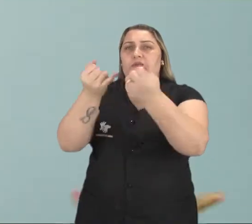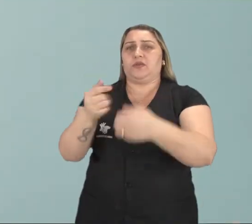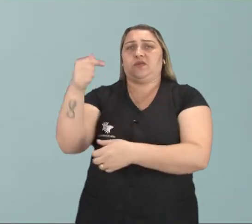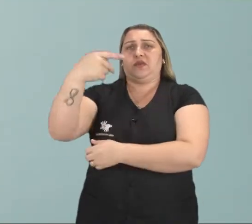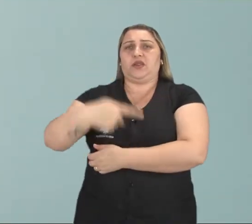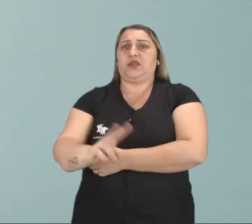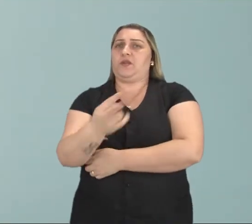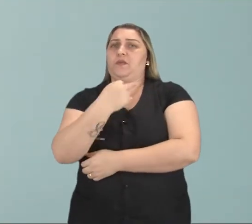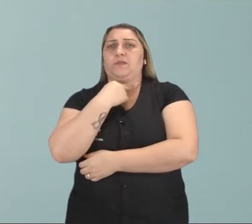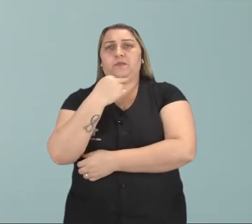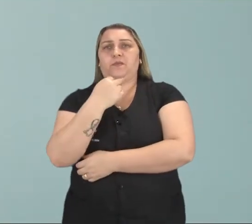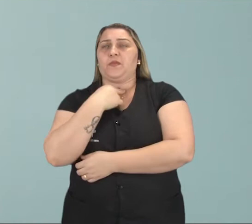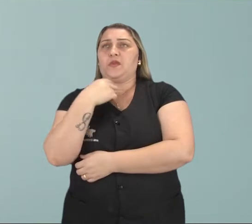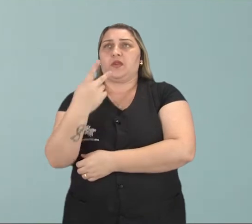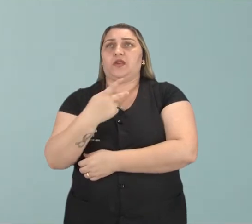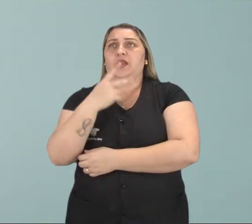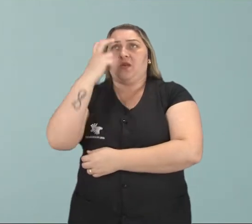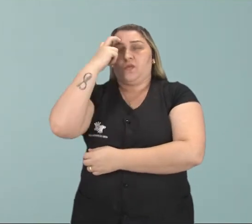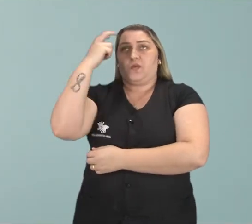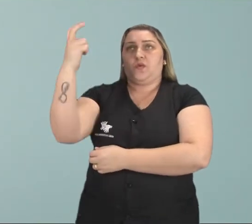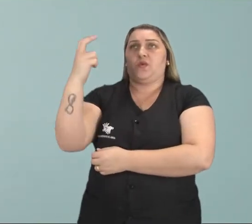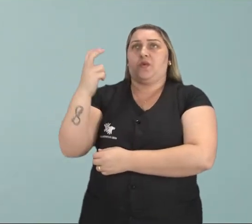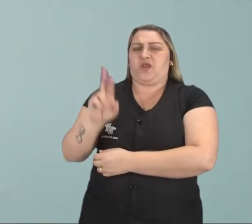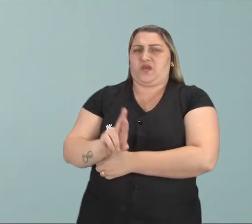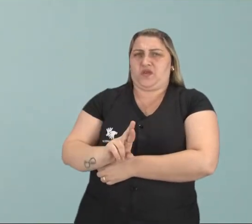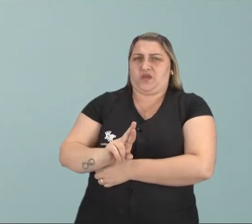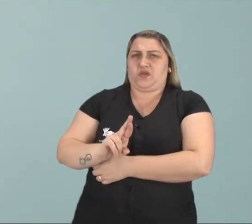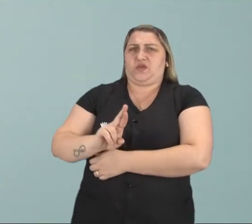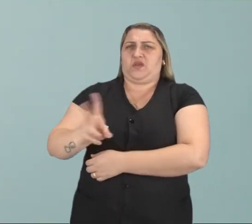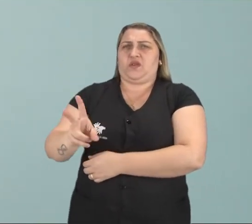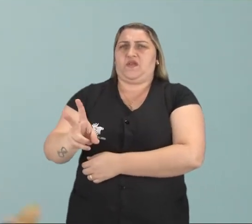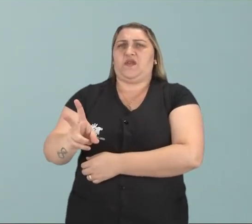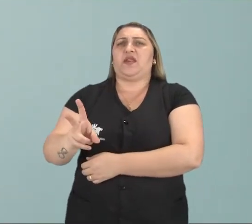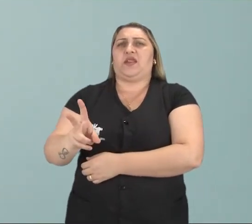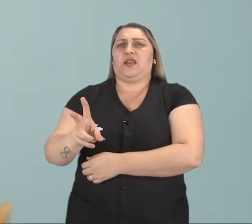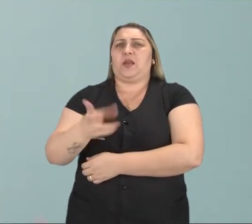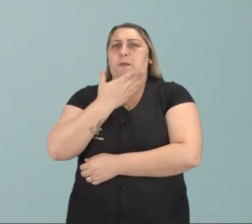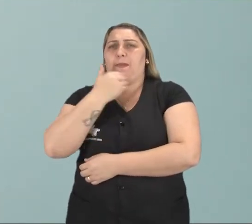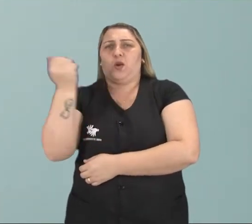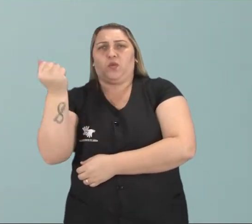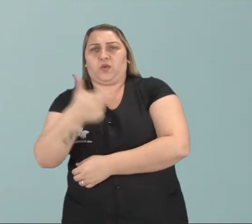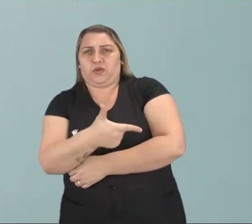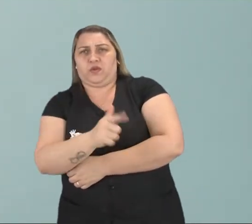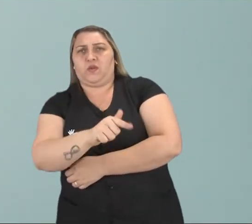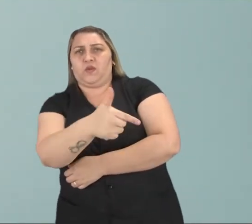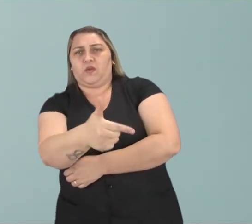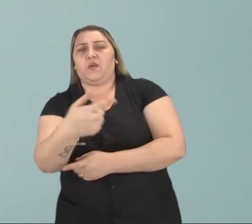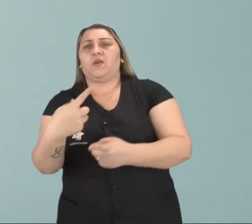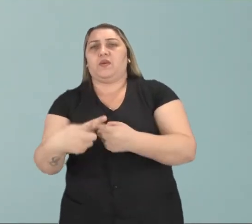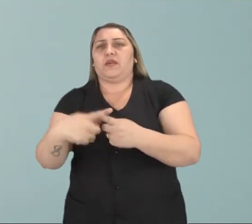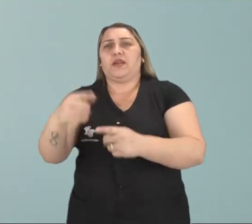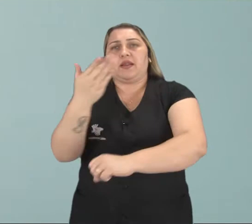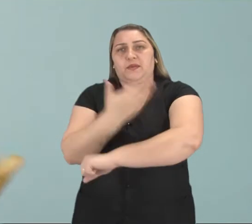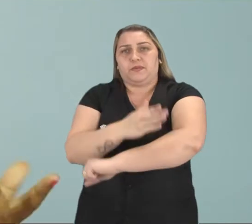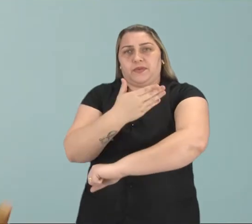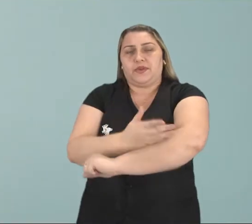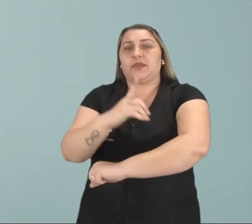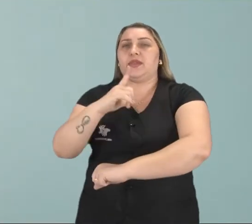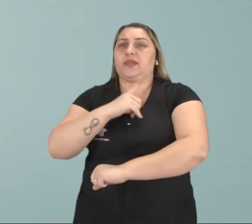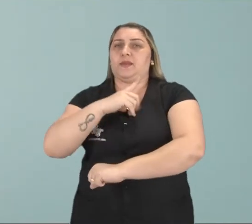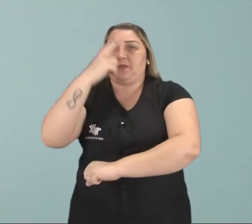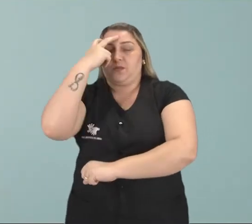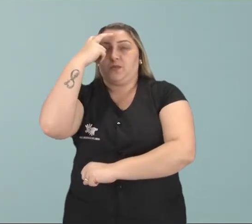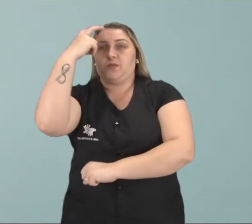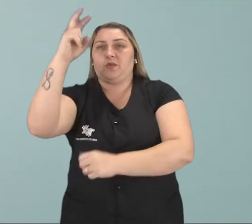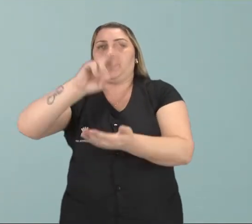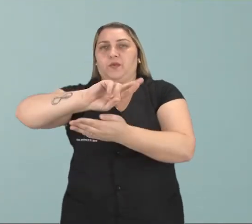gente não pode dizer que uma cultura é inferior do que outra e outra inferior por conta dessas práticas, né? Temos aí